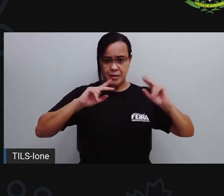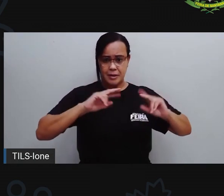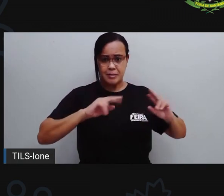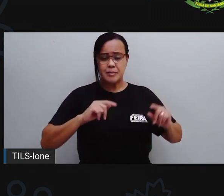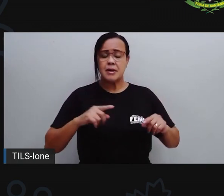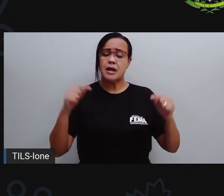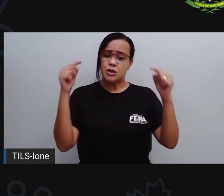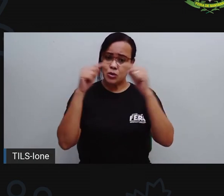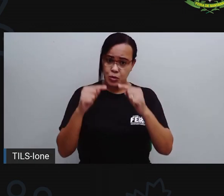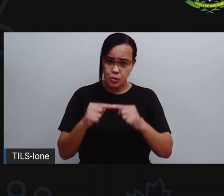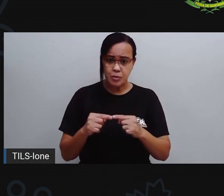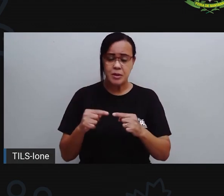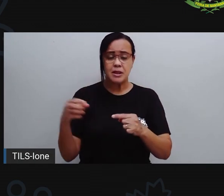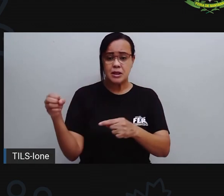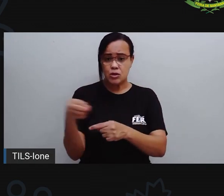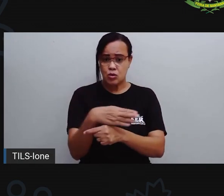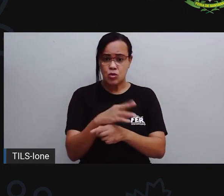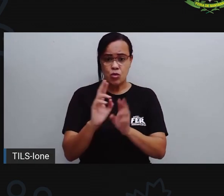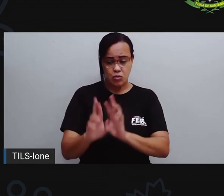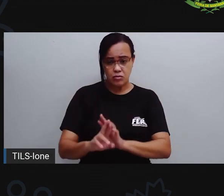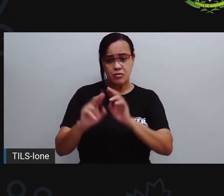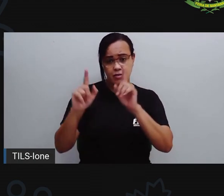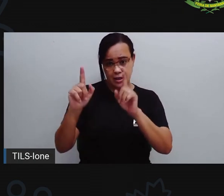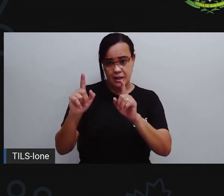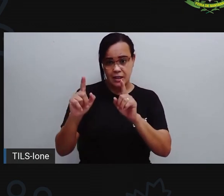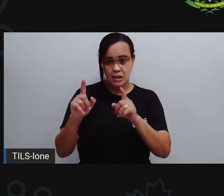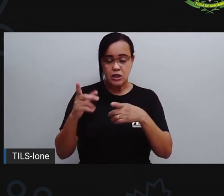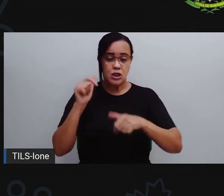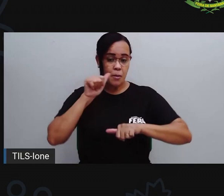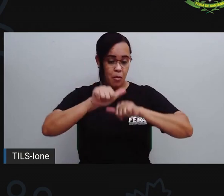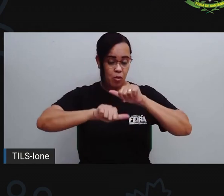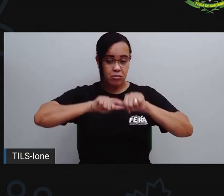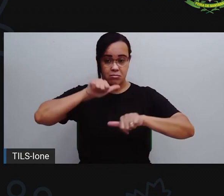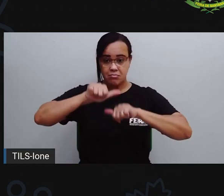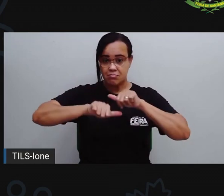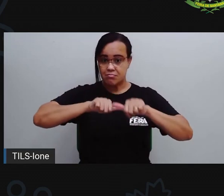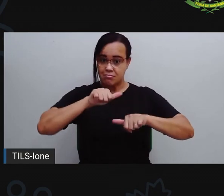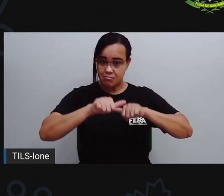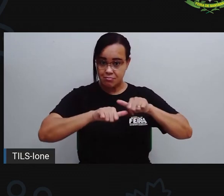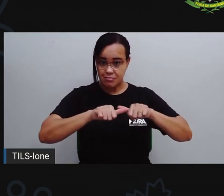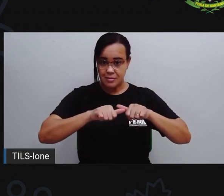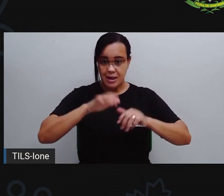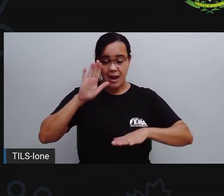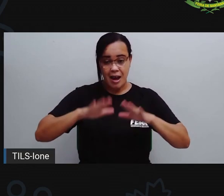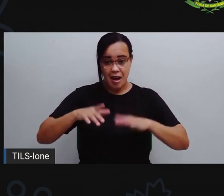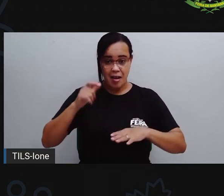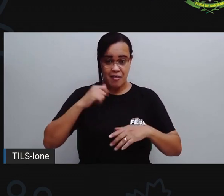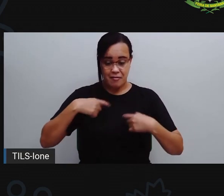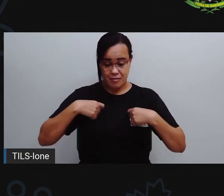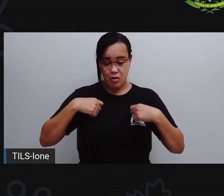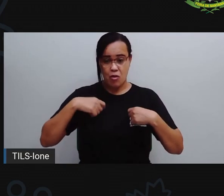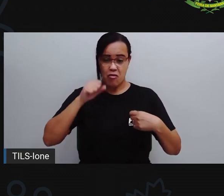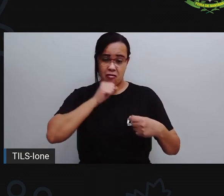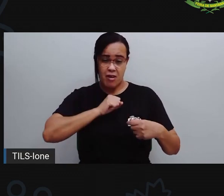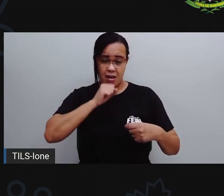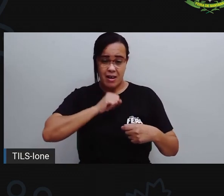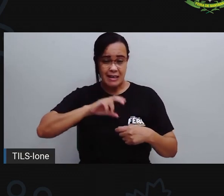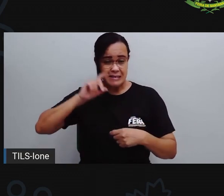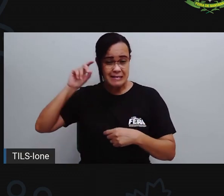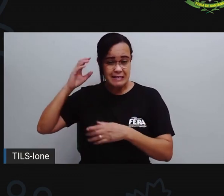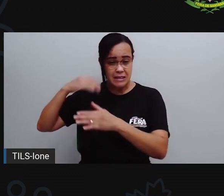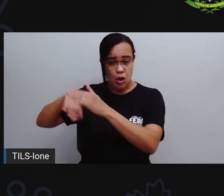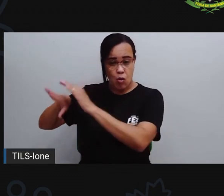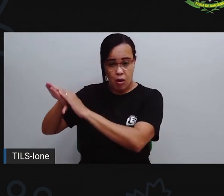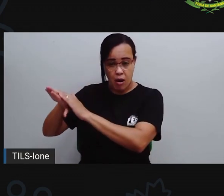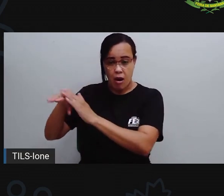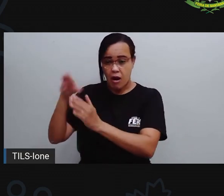customizar, né? Então, quando você dá uma cor, uma cara nova para aquela roupa antiga que está lá no guarda-roupa e você nem lembra mais